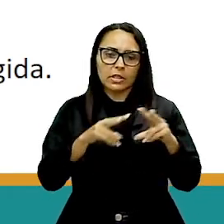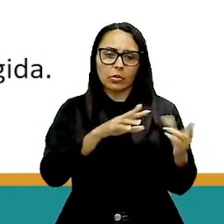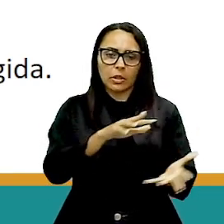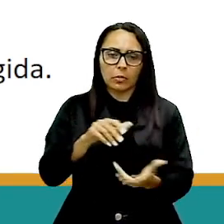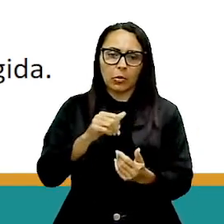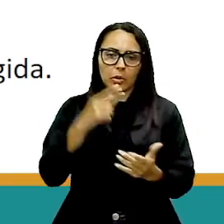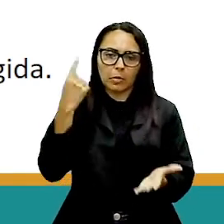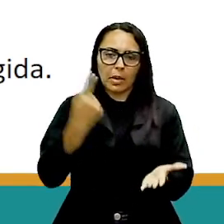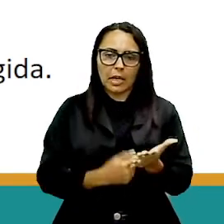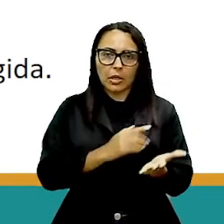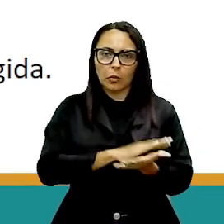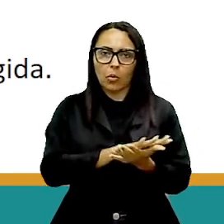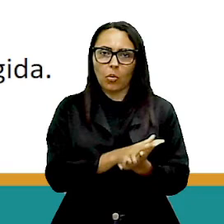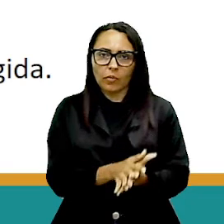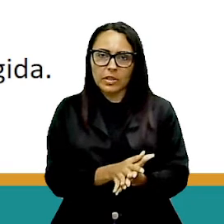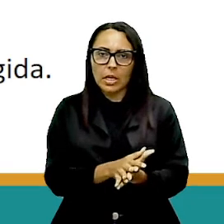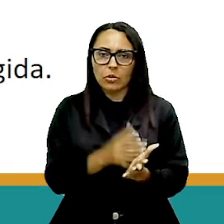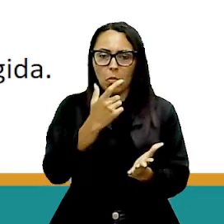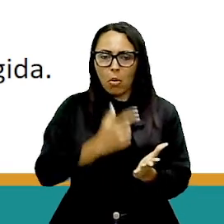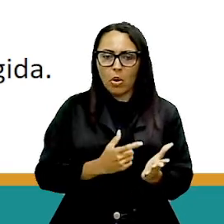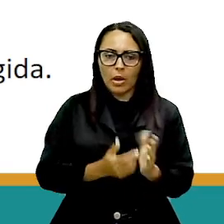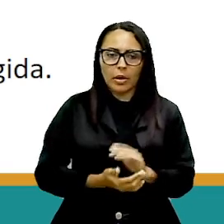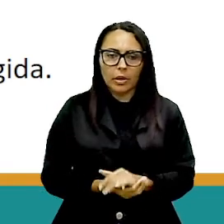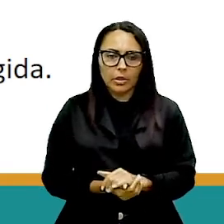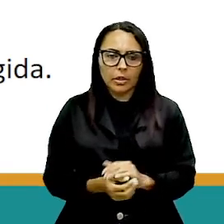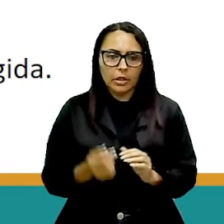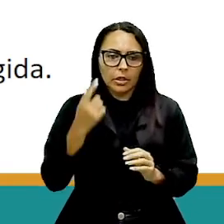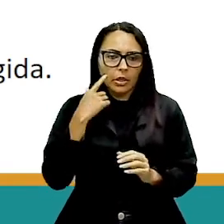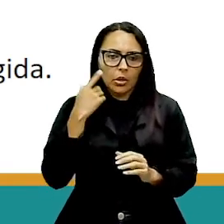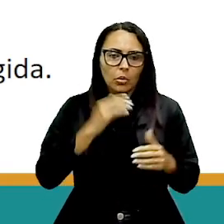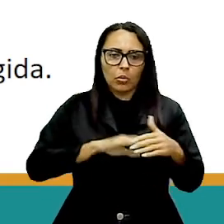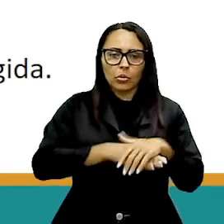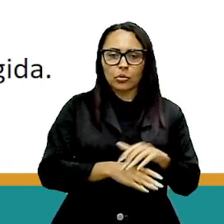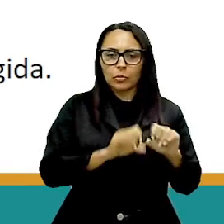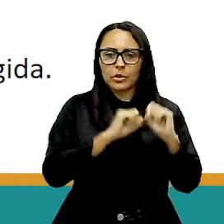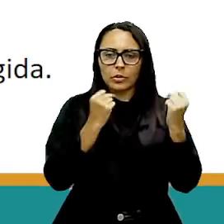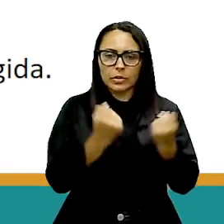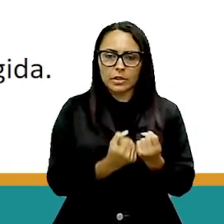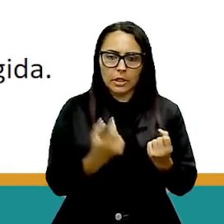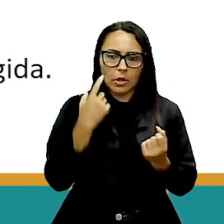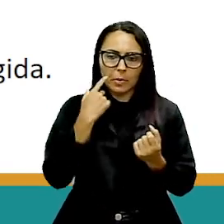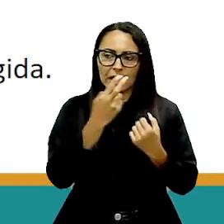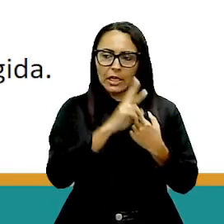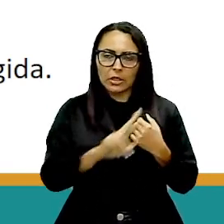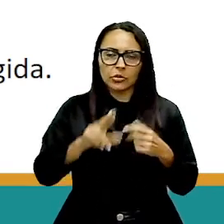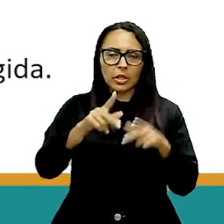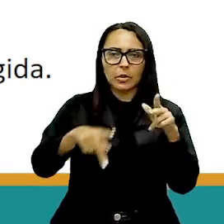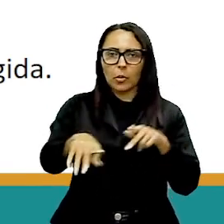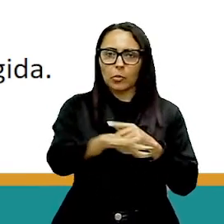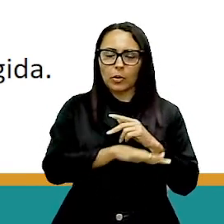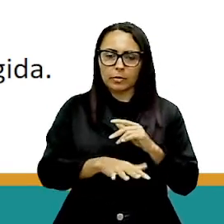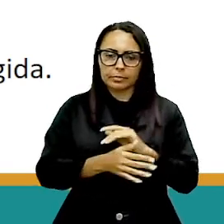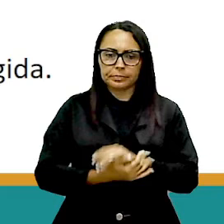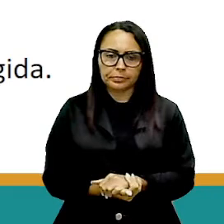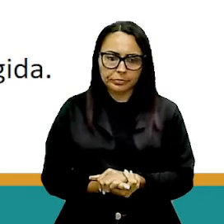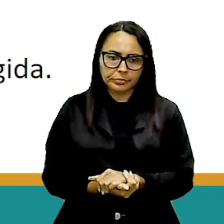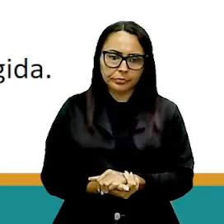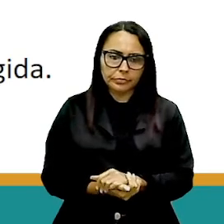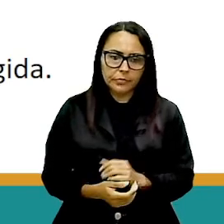por preconceitos morais, hábito social condicionado pela religiosidade